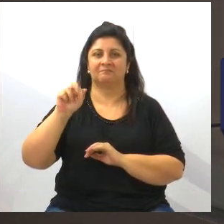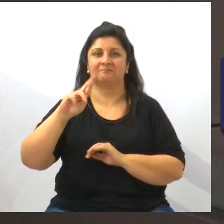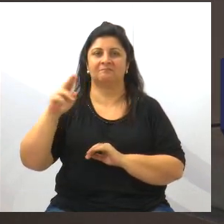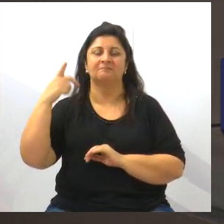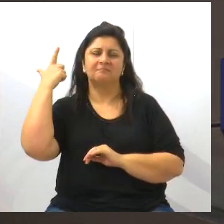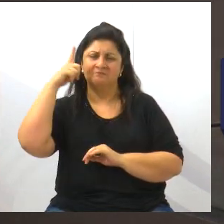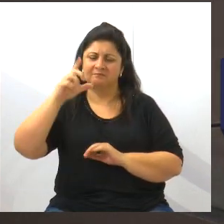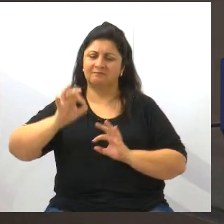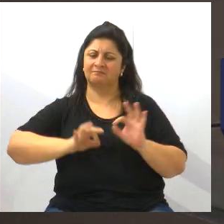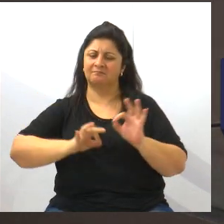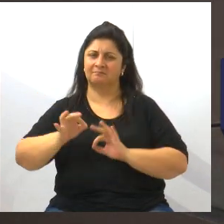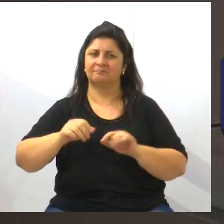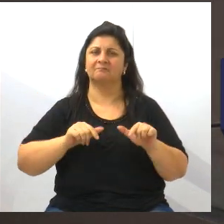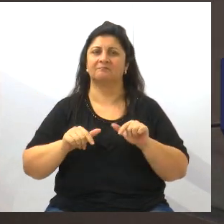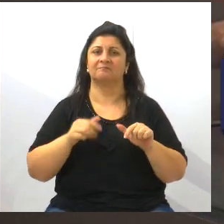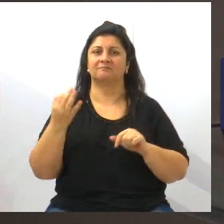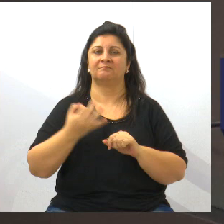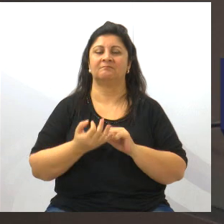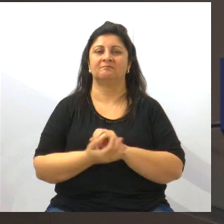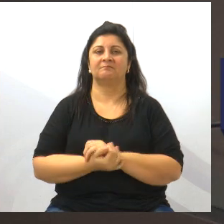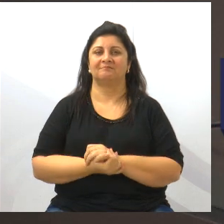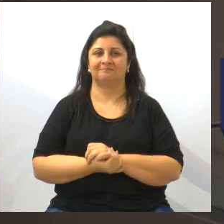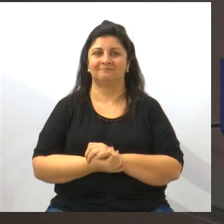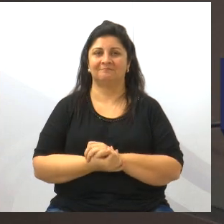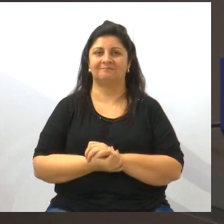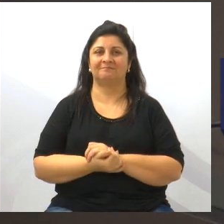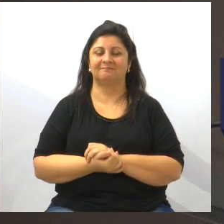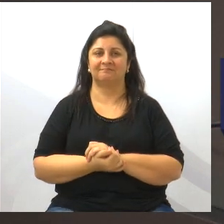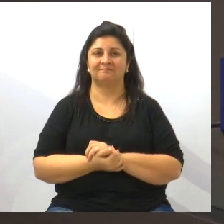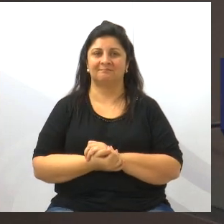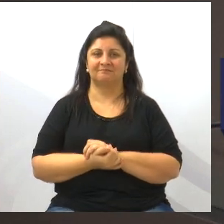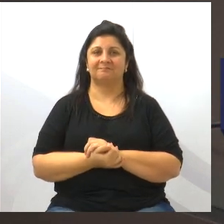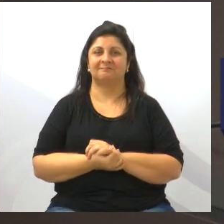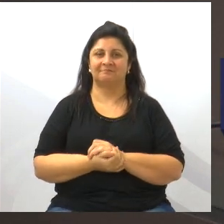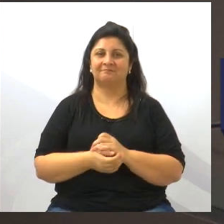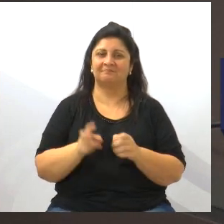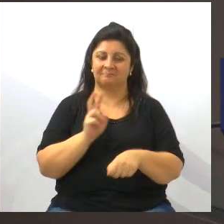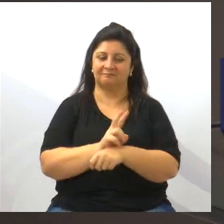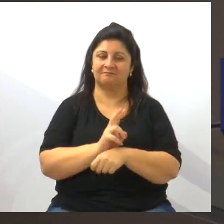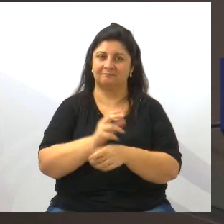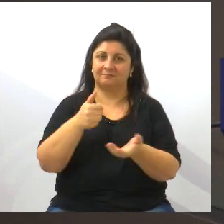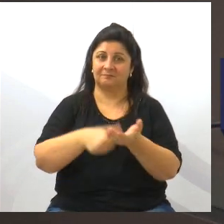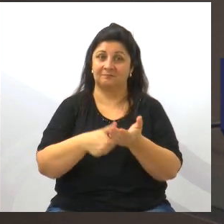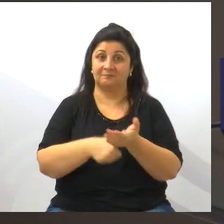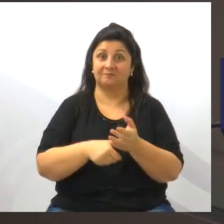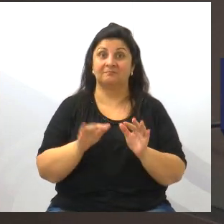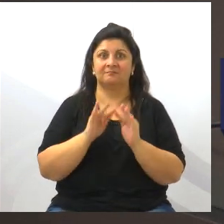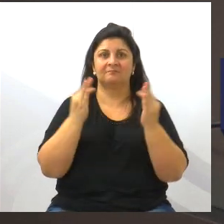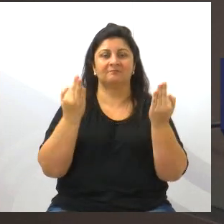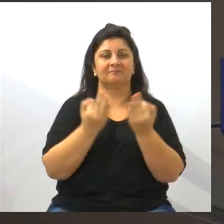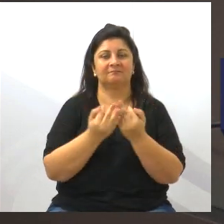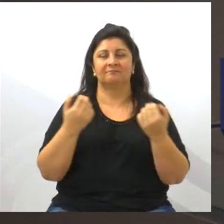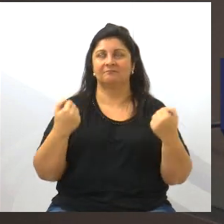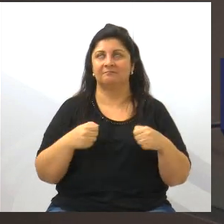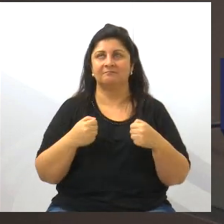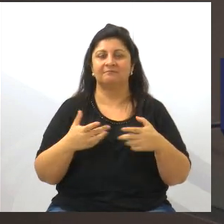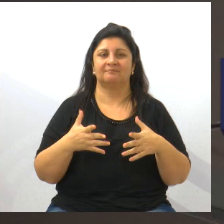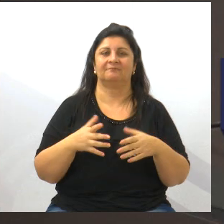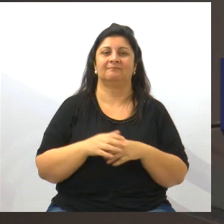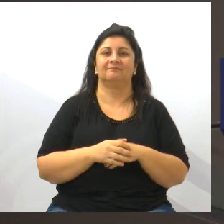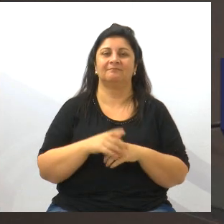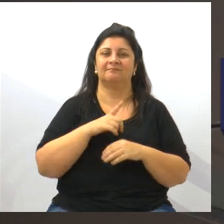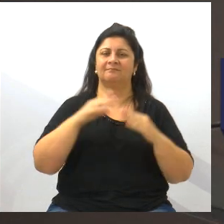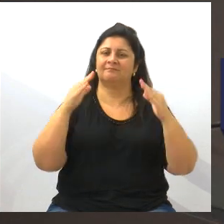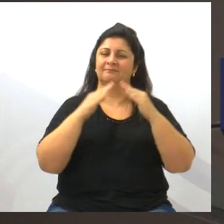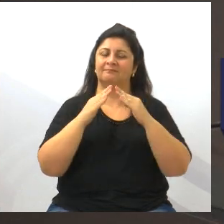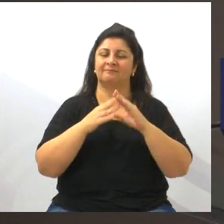esse brilhante trabalho que vem fazendo na nossa cidade, que é o setor de regularização, e que as famílias tanto clamam, né, de ter sua casinha, o seu teto para